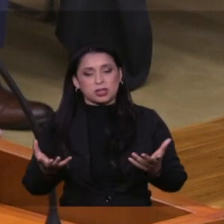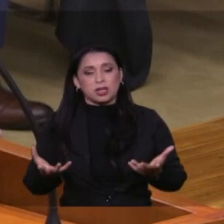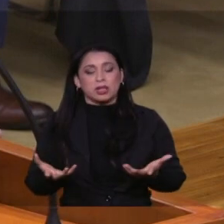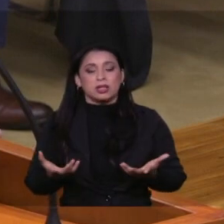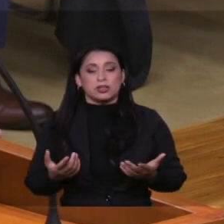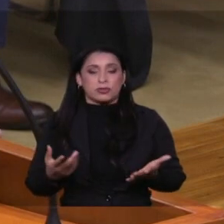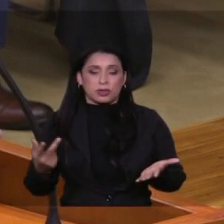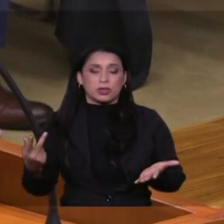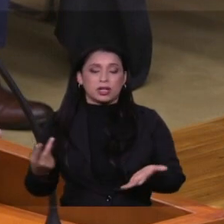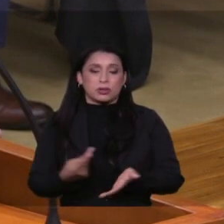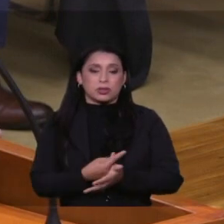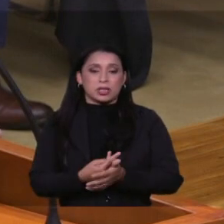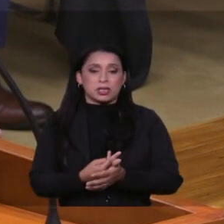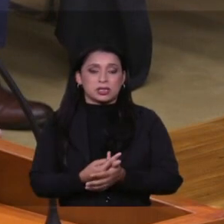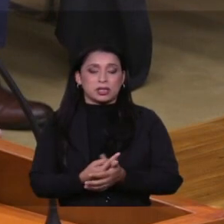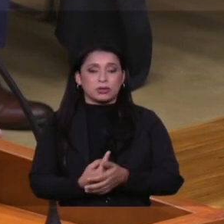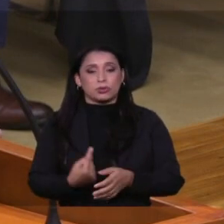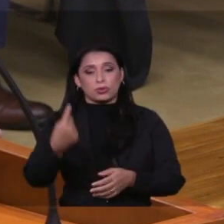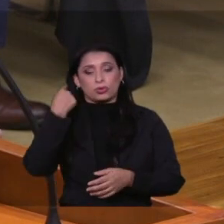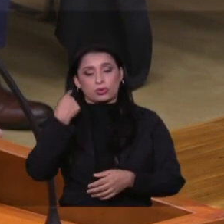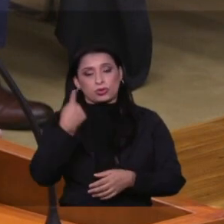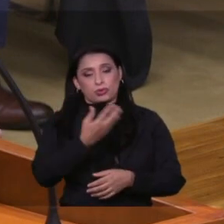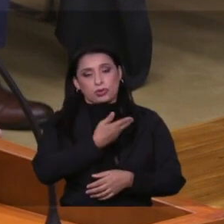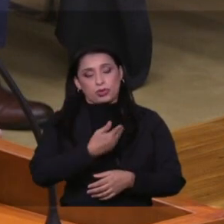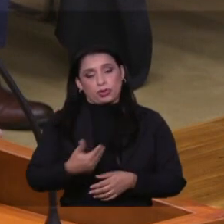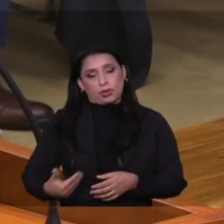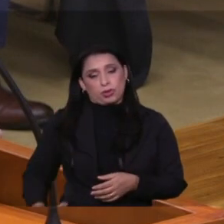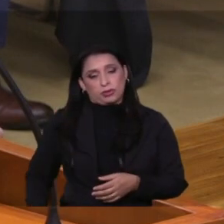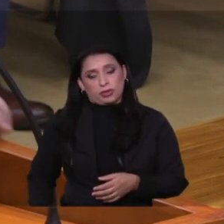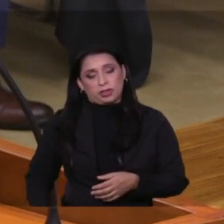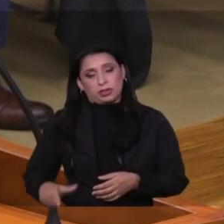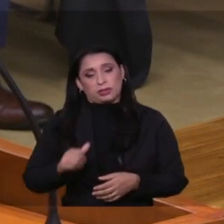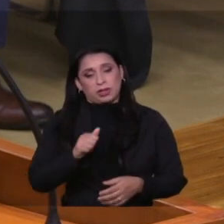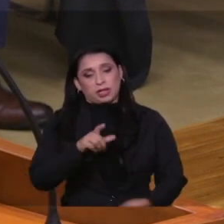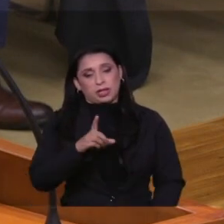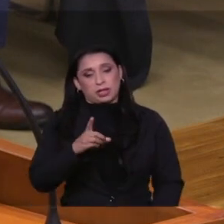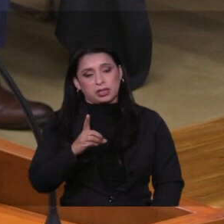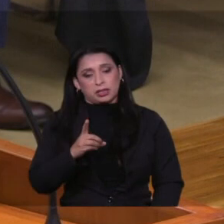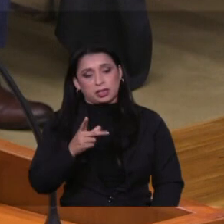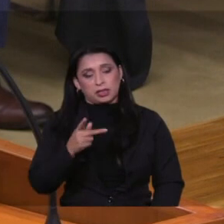no último governo. No contexto da ADPF